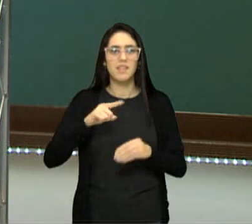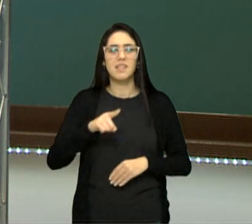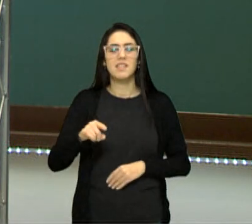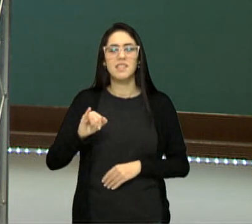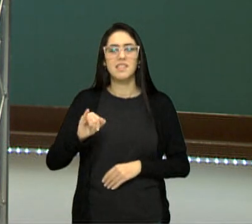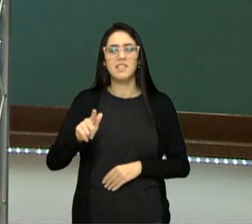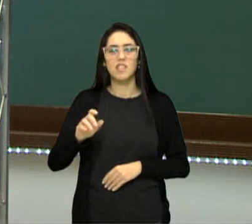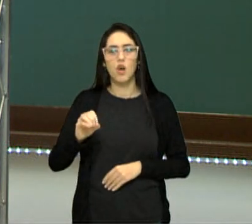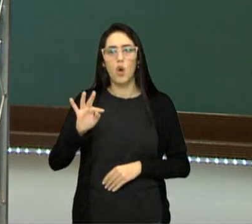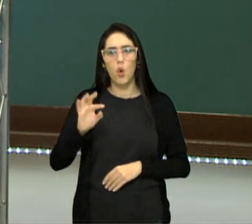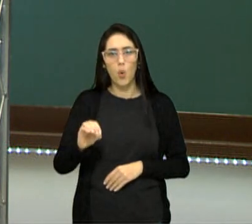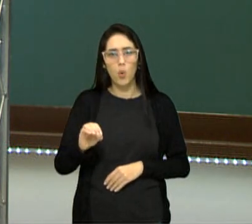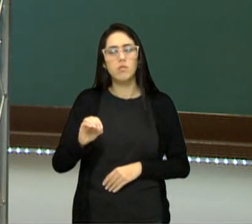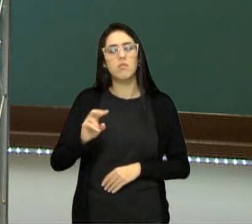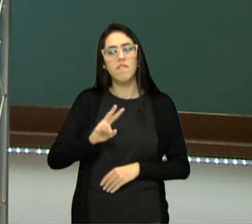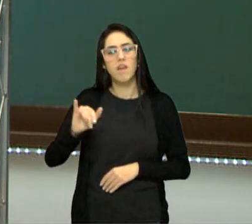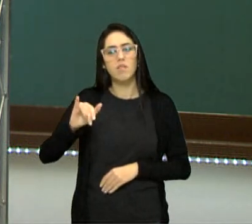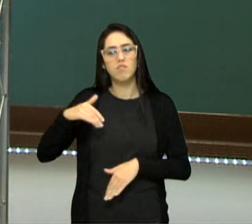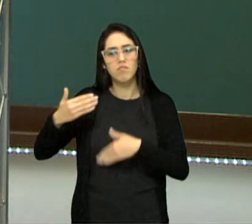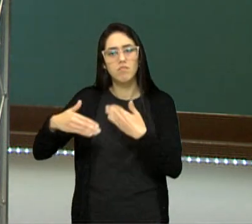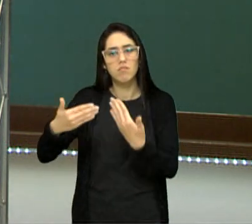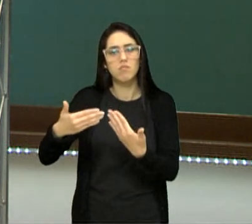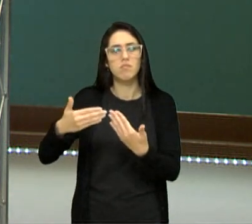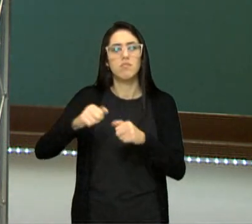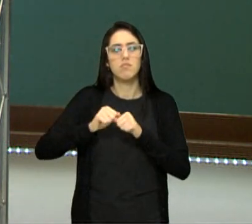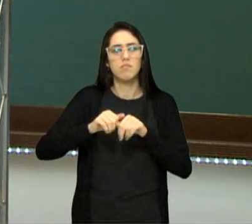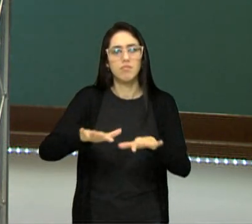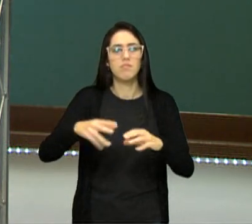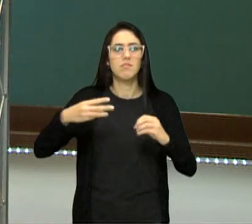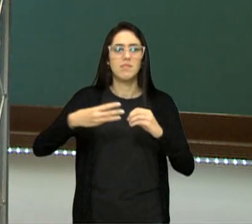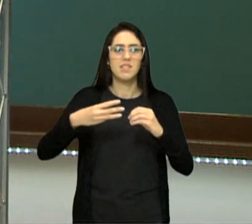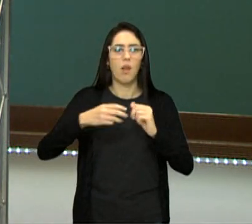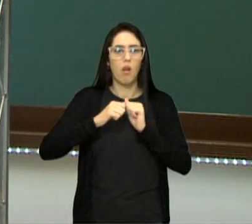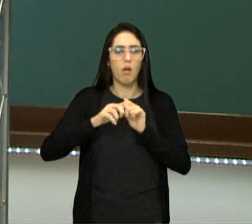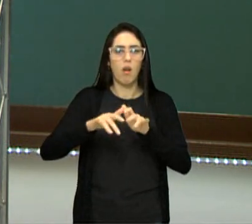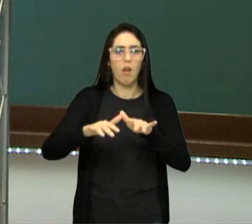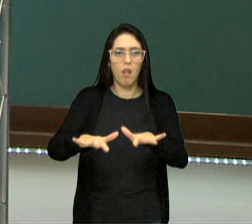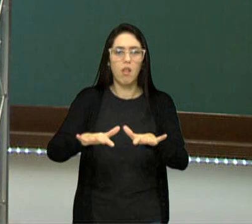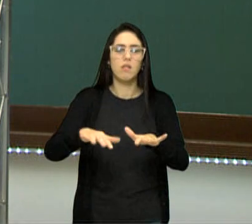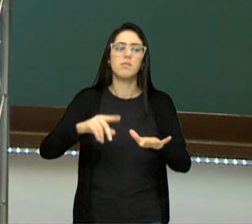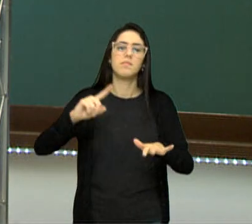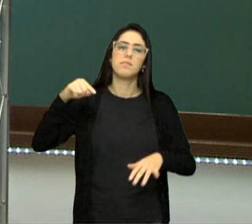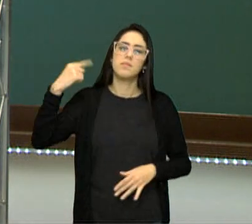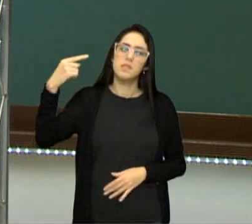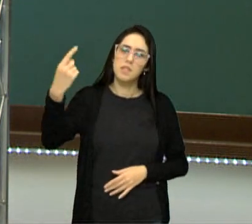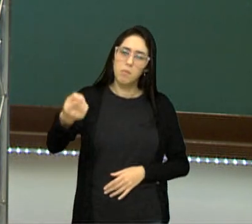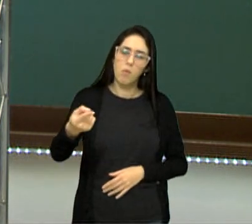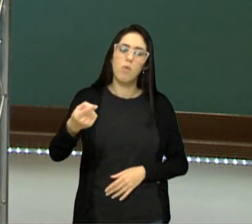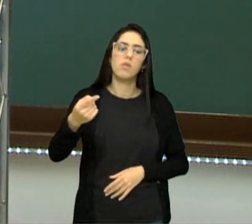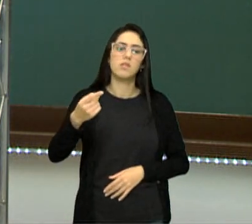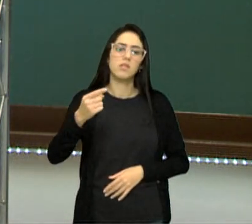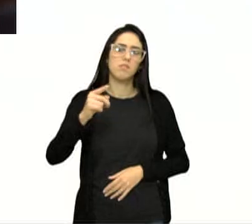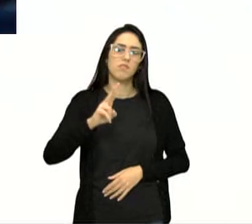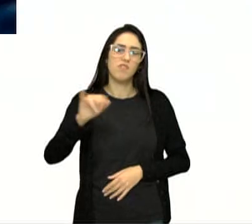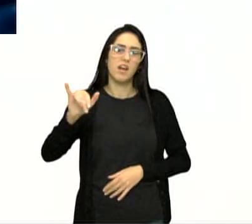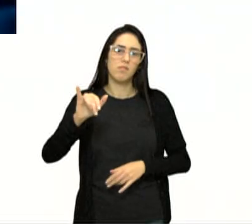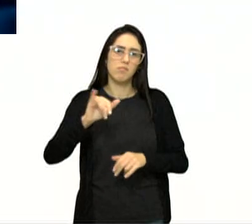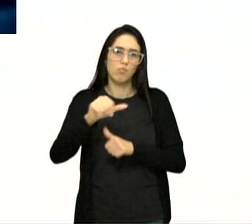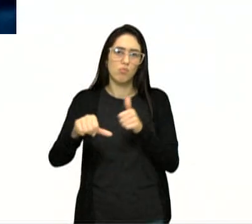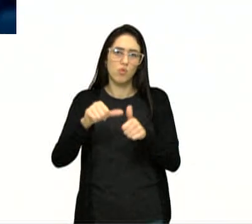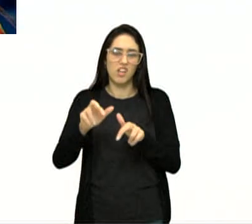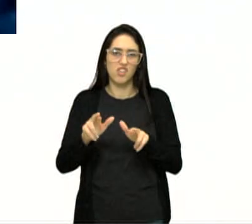a partir dali começa a se multiplicar, fazendo cópias daquelas células, posterior, mais para frente lá, com a diferenciação. Já